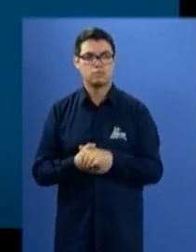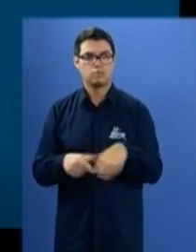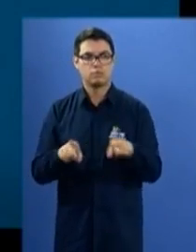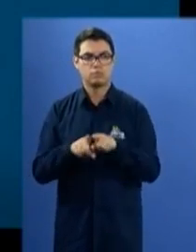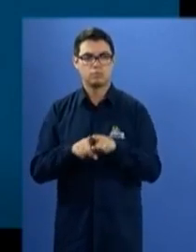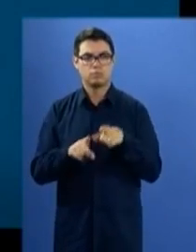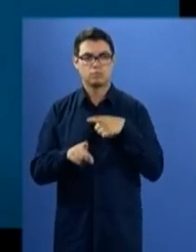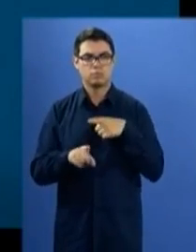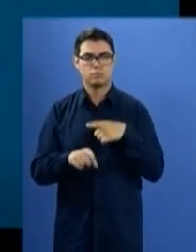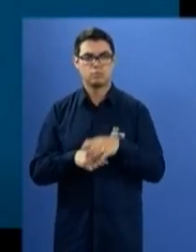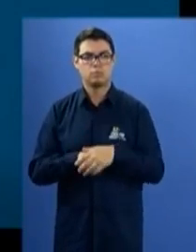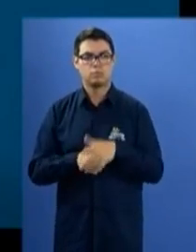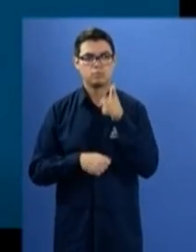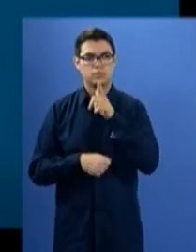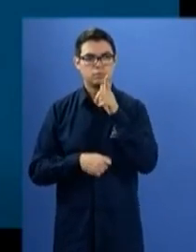Podemos também